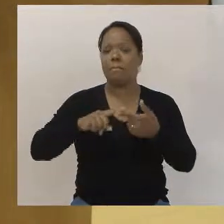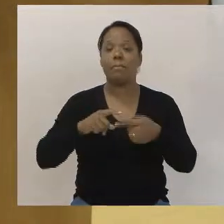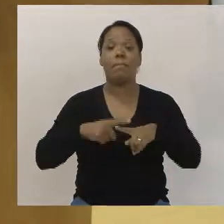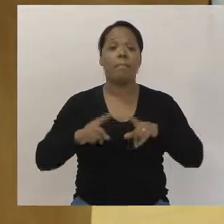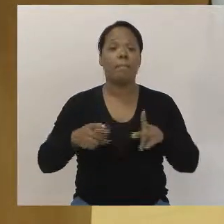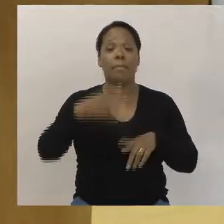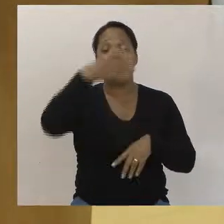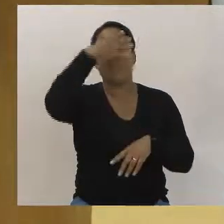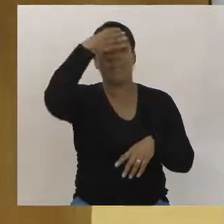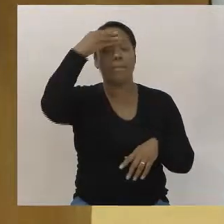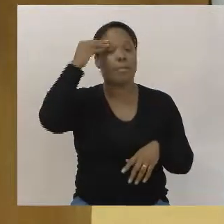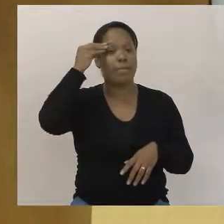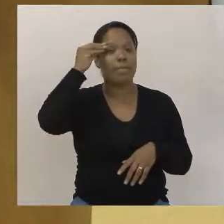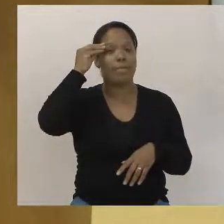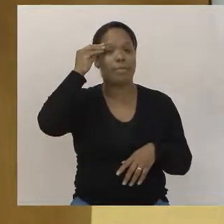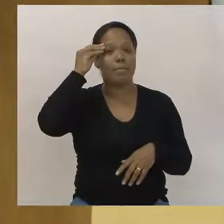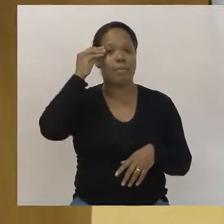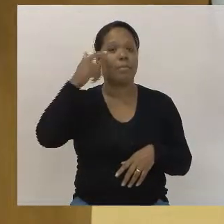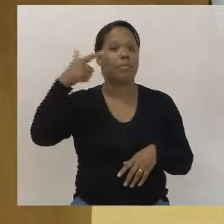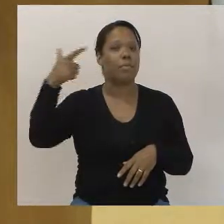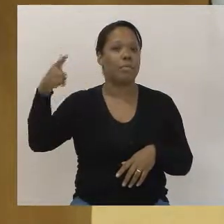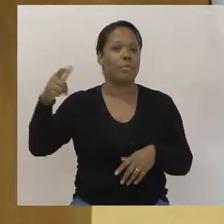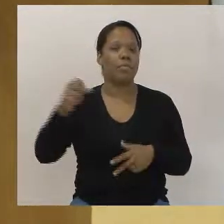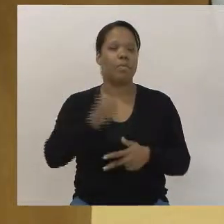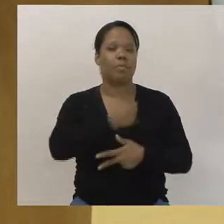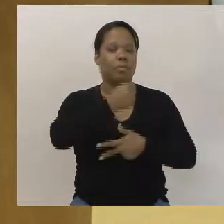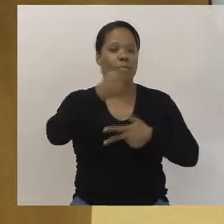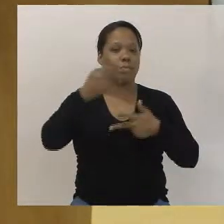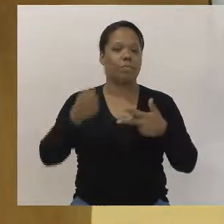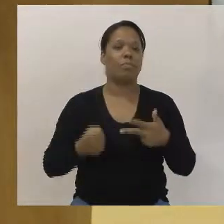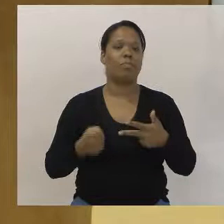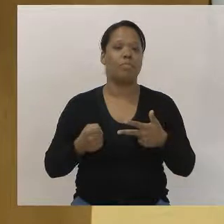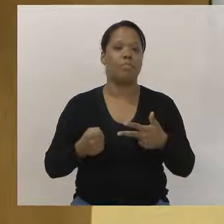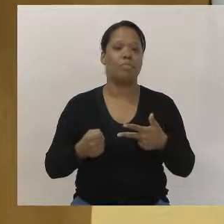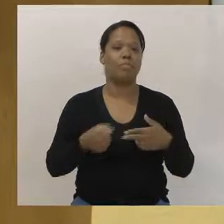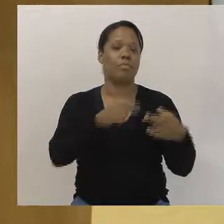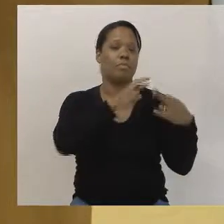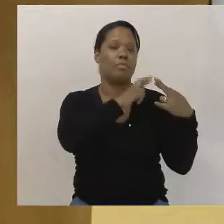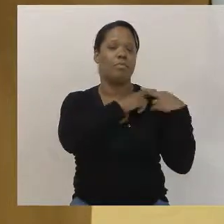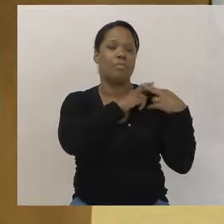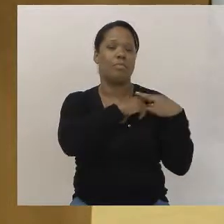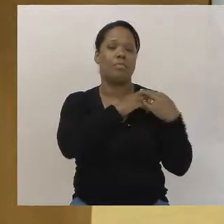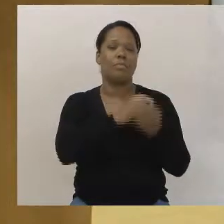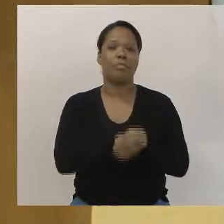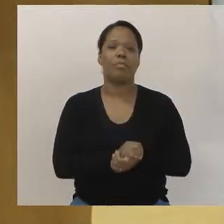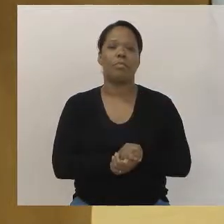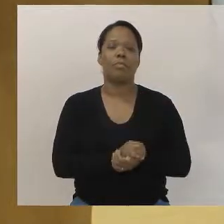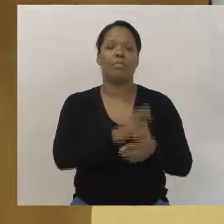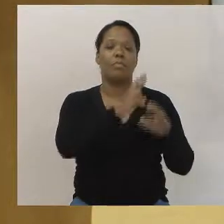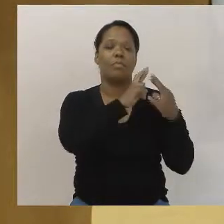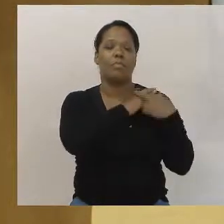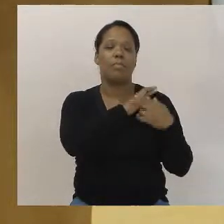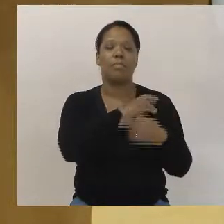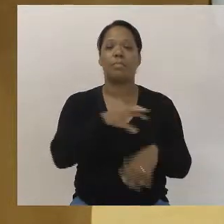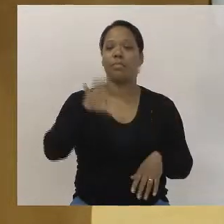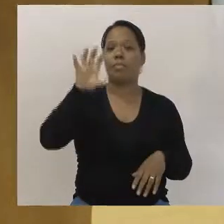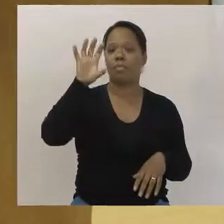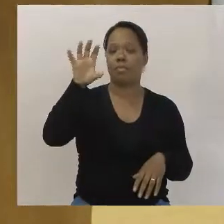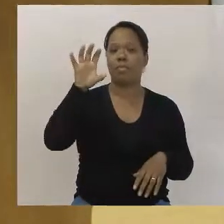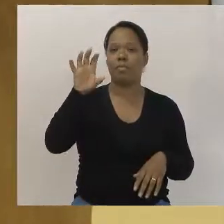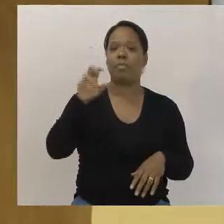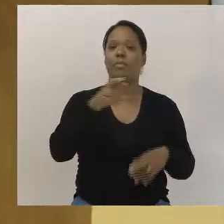cobrar principalmente dos outros poderes de cobrar responsabilidades do governo do estado de cobrar